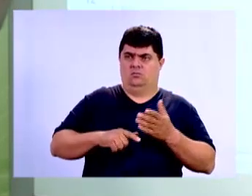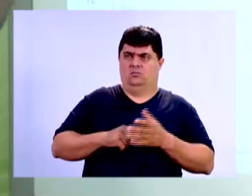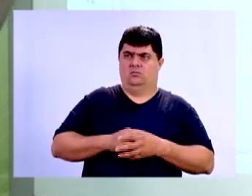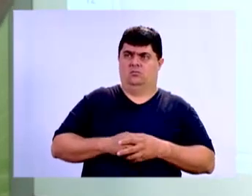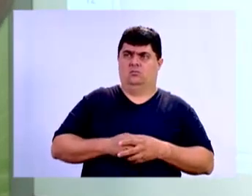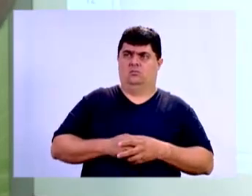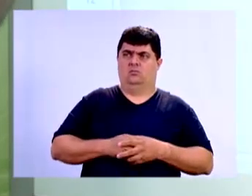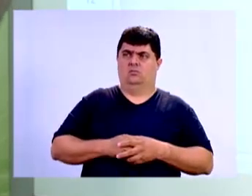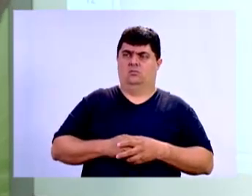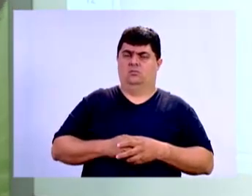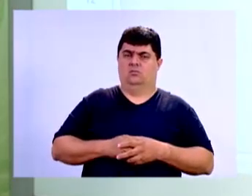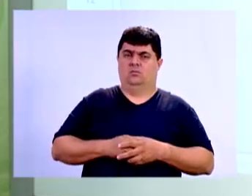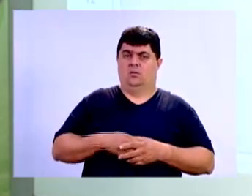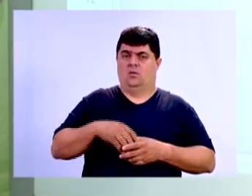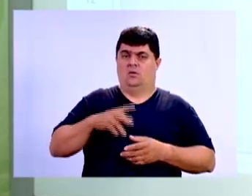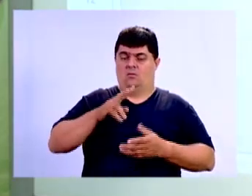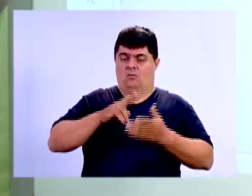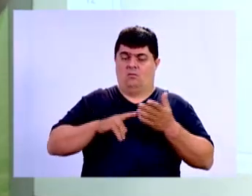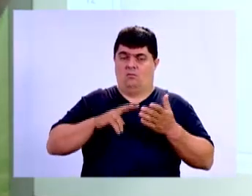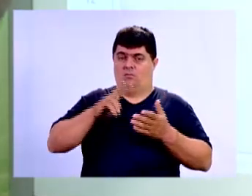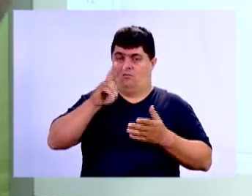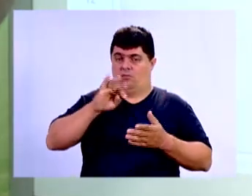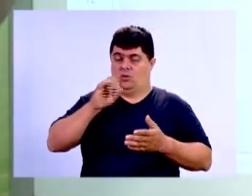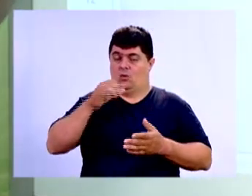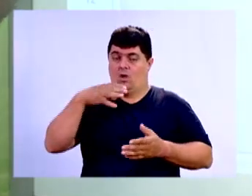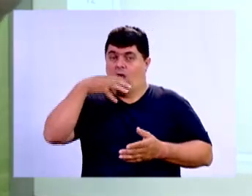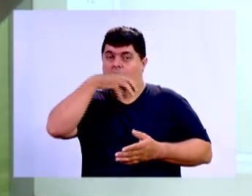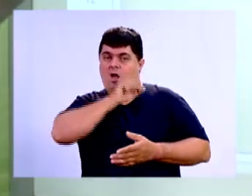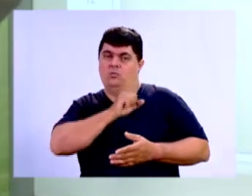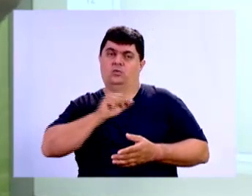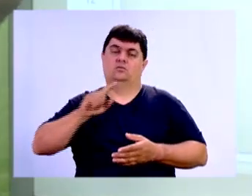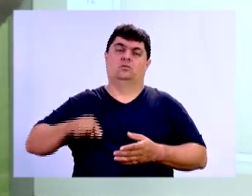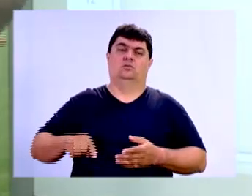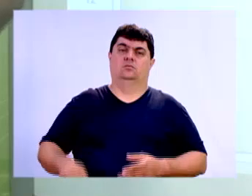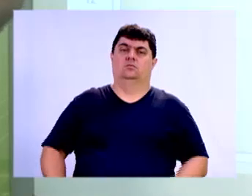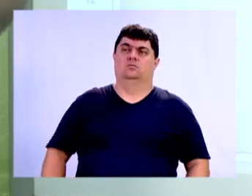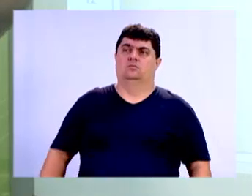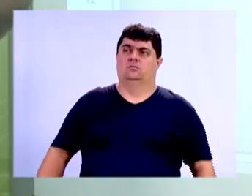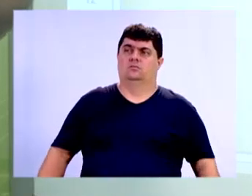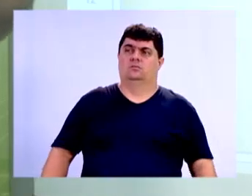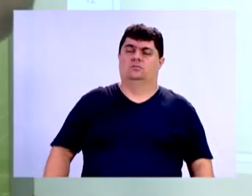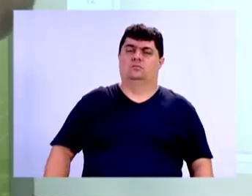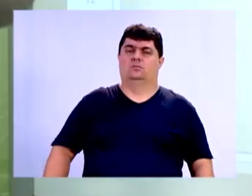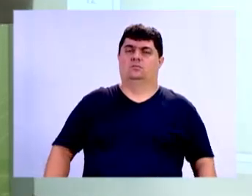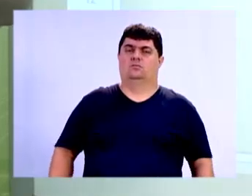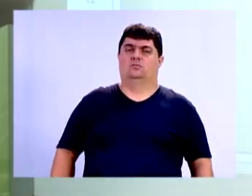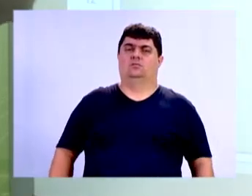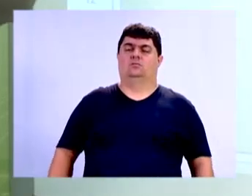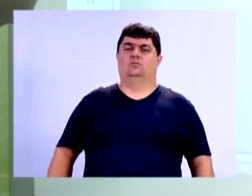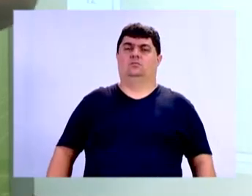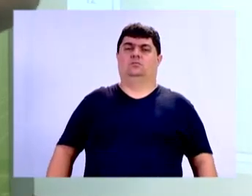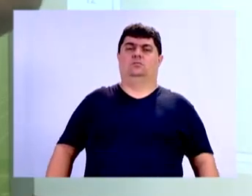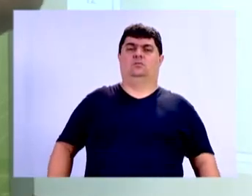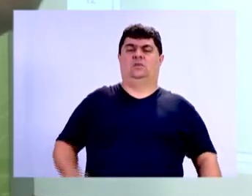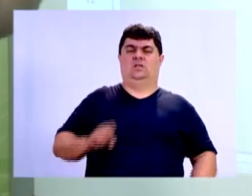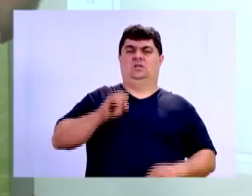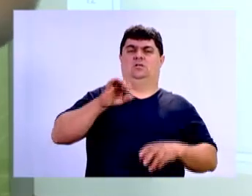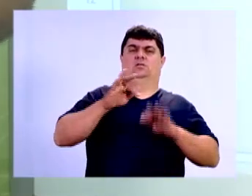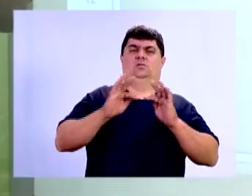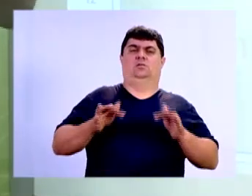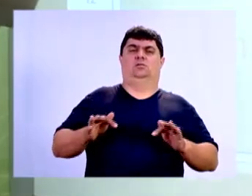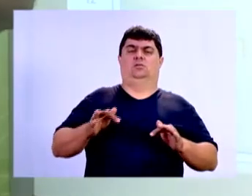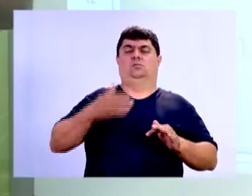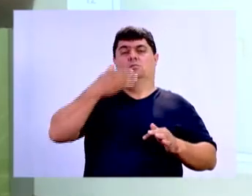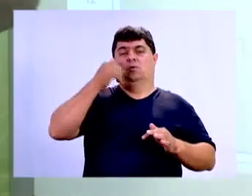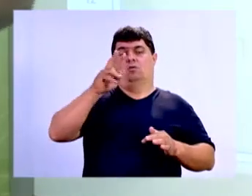Vetor é muito mais rápido que lista. Deixar claro, né? Então, se for uma questão simples, é melhor você